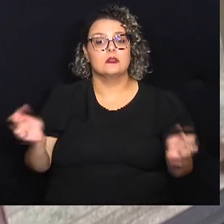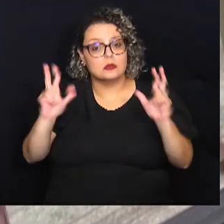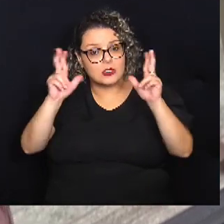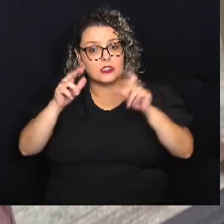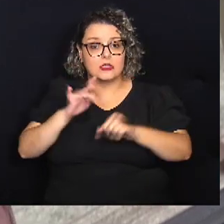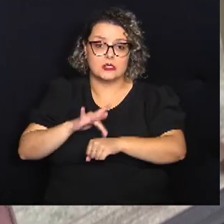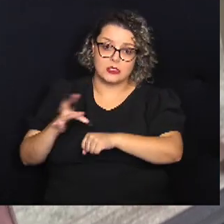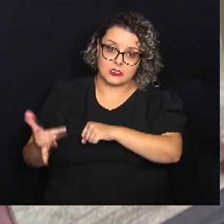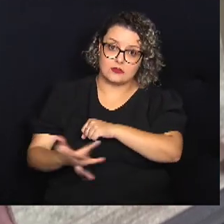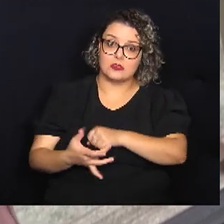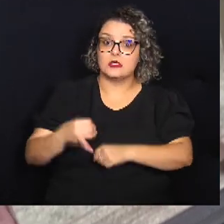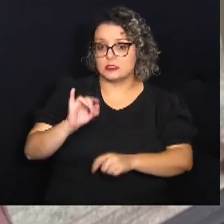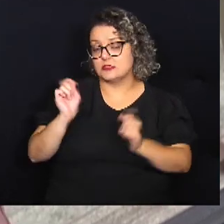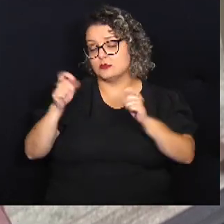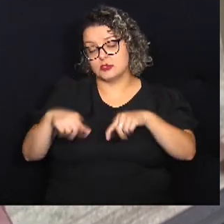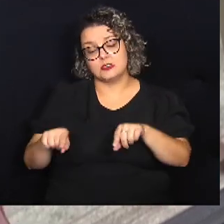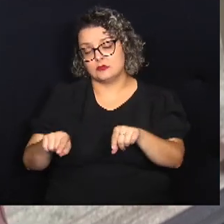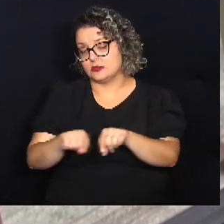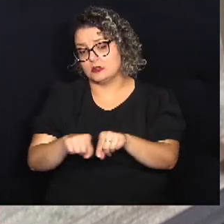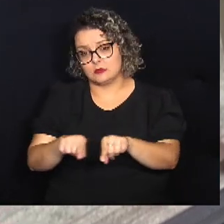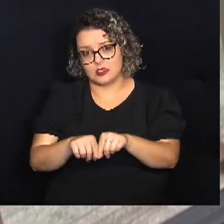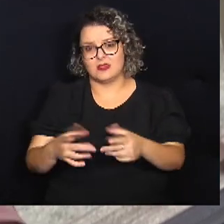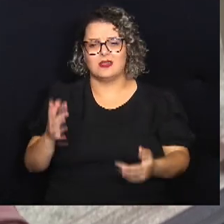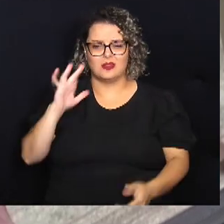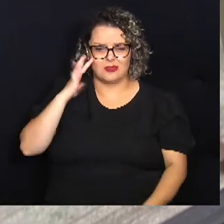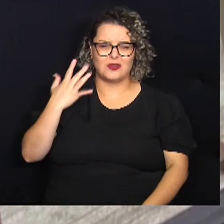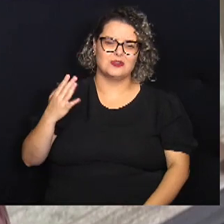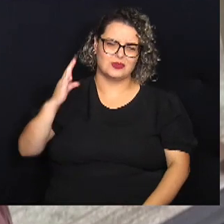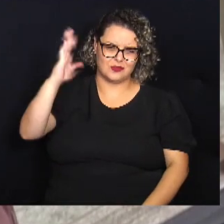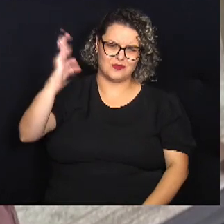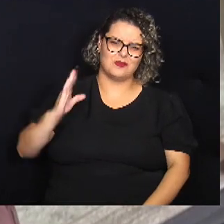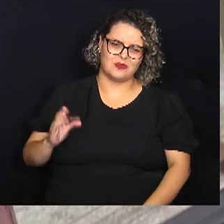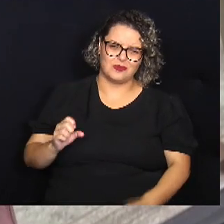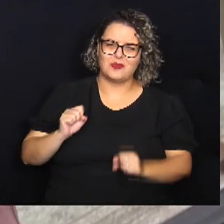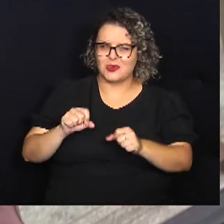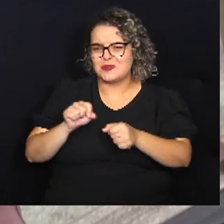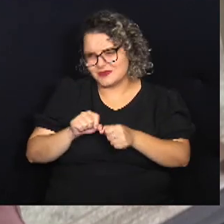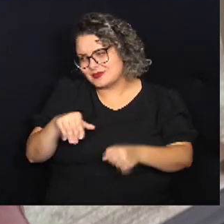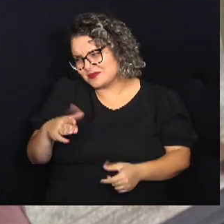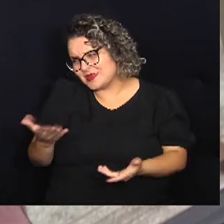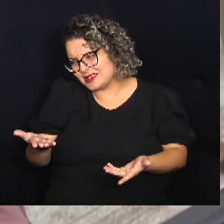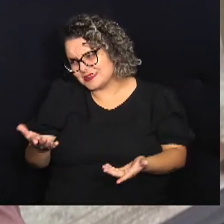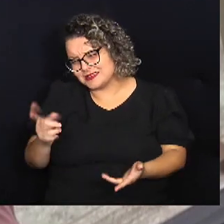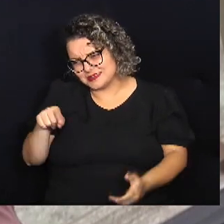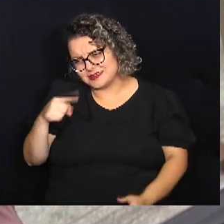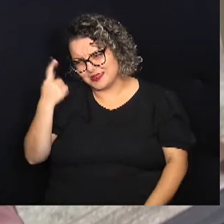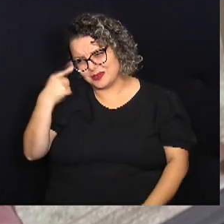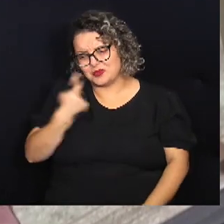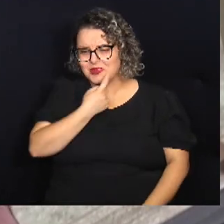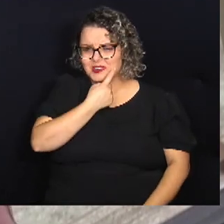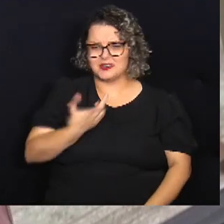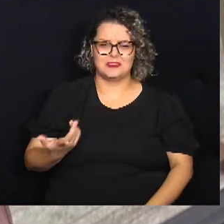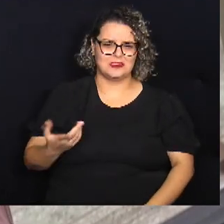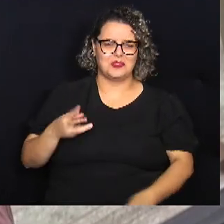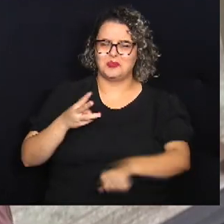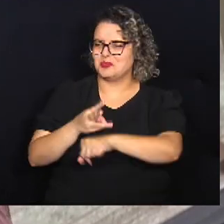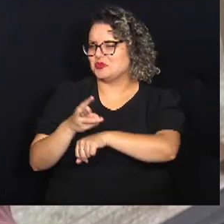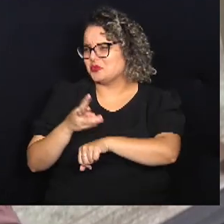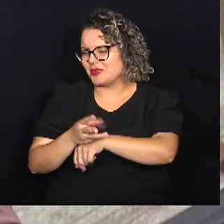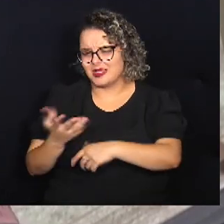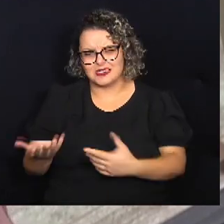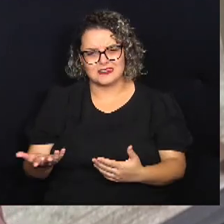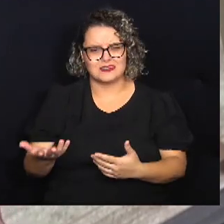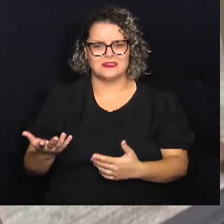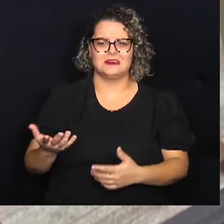sociais e, se possível também, eu acho que o Brasil pode fazer mais ainda, né, Mirna? Colocar no WhatsApp,